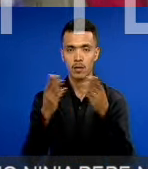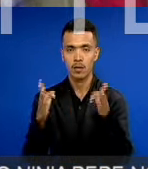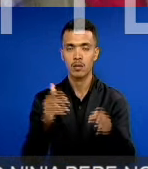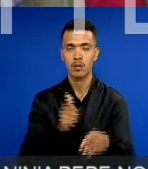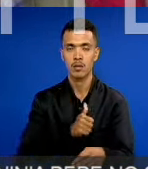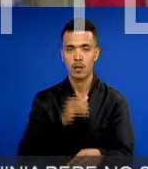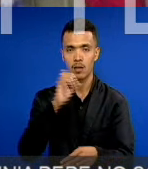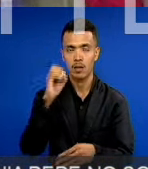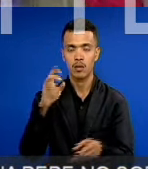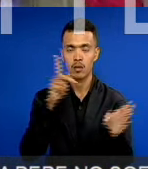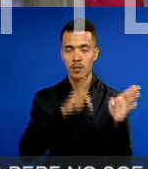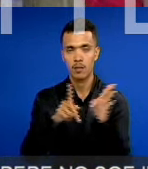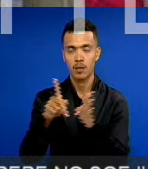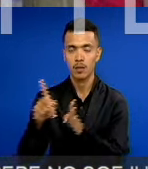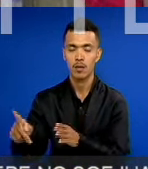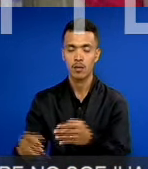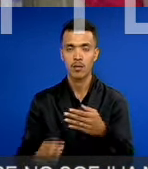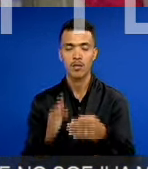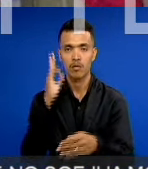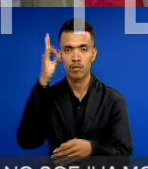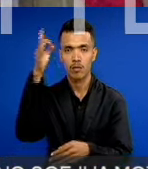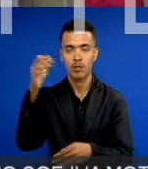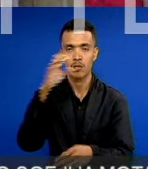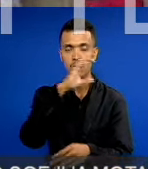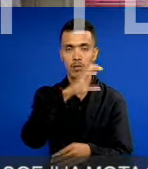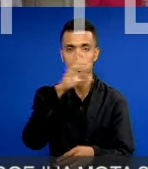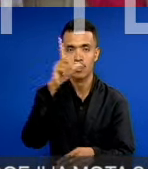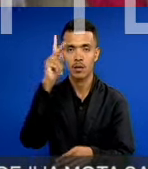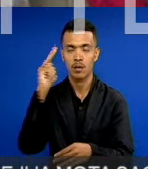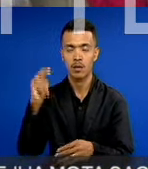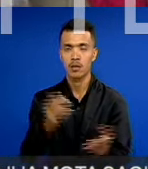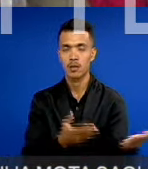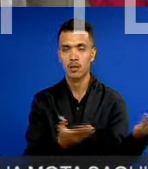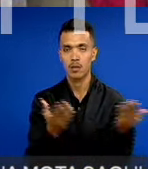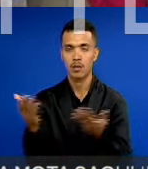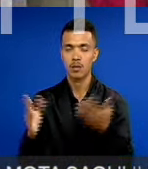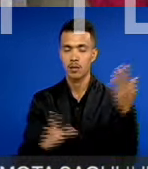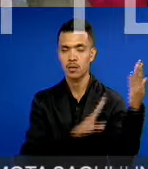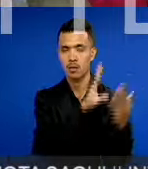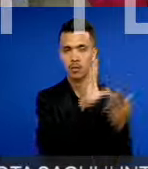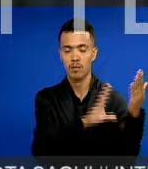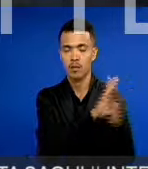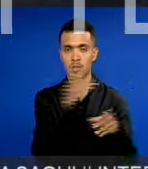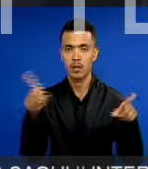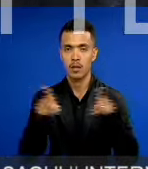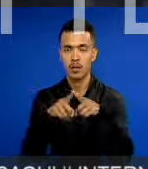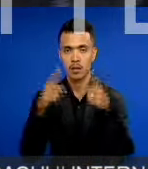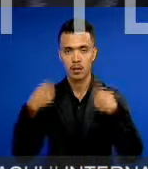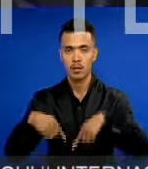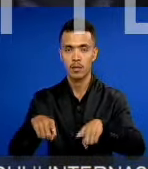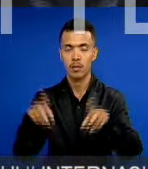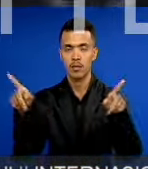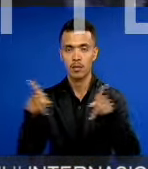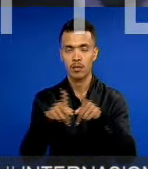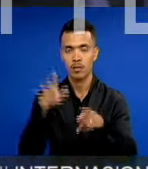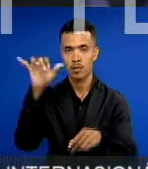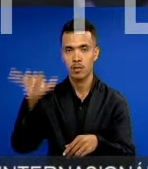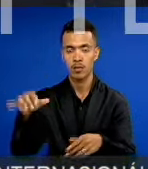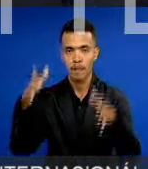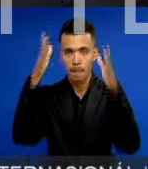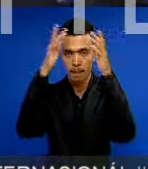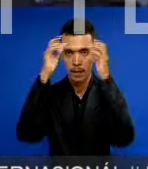macadane, mai oin Conselho Veterano se lori cerimônia hanesan bato iha posto sierap. Presidente da Autoridade Município